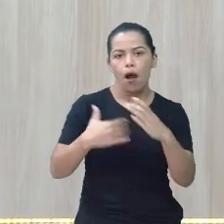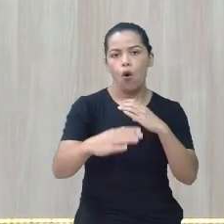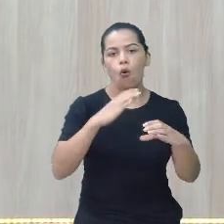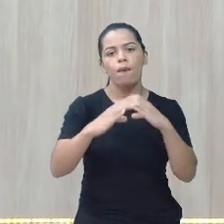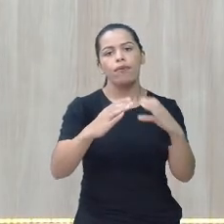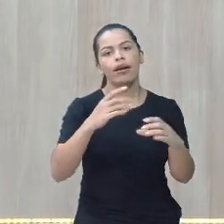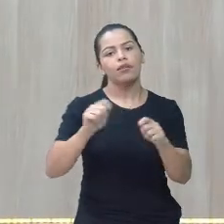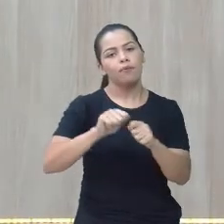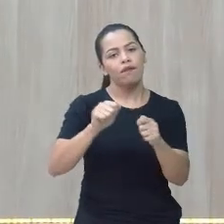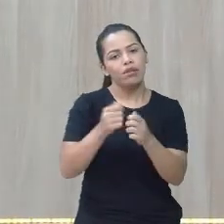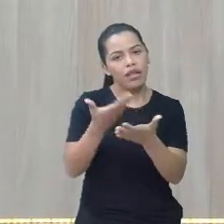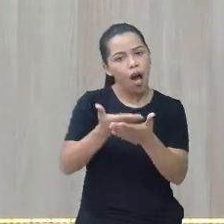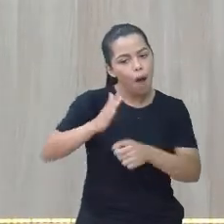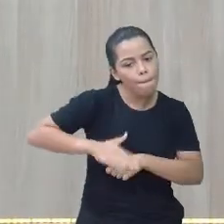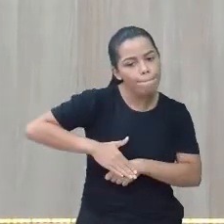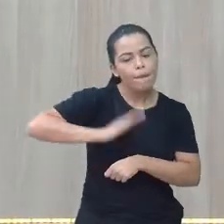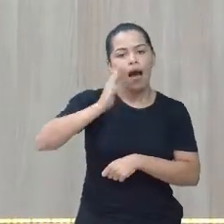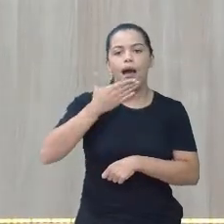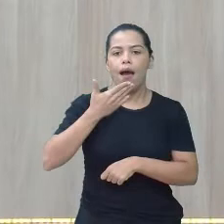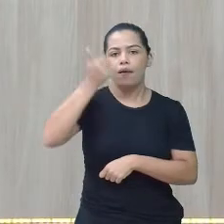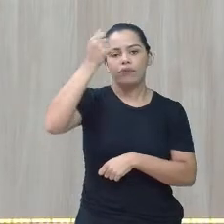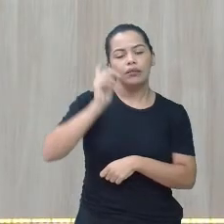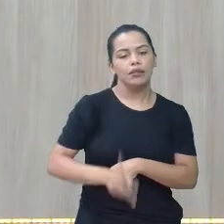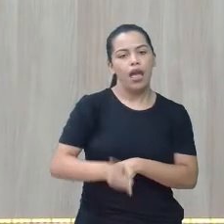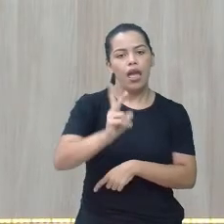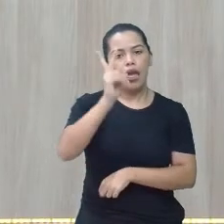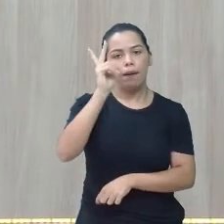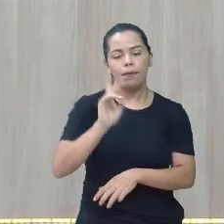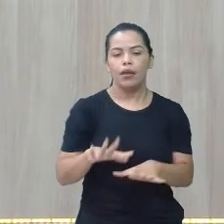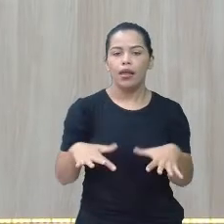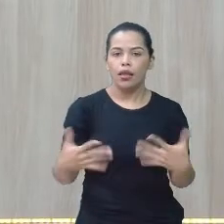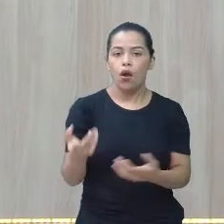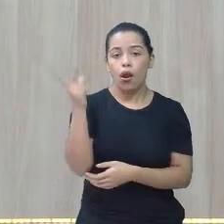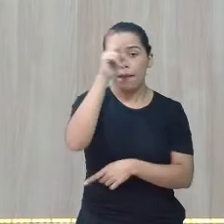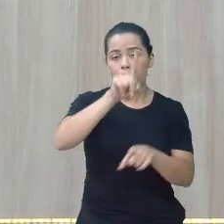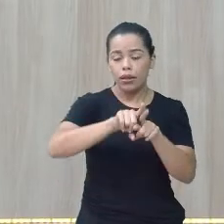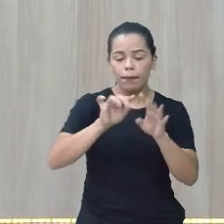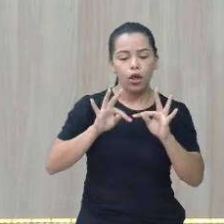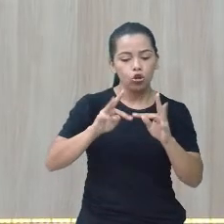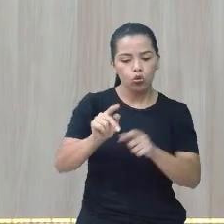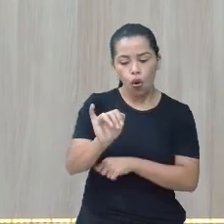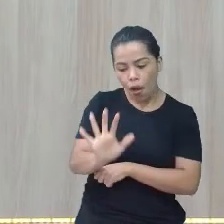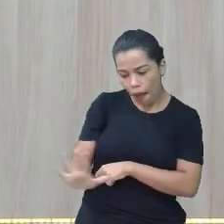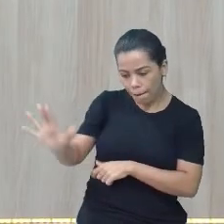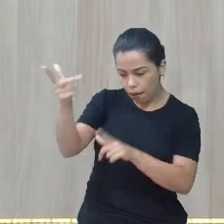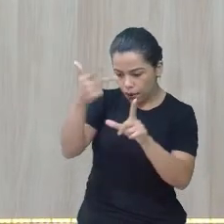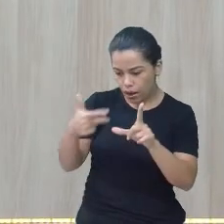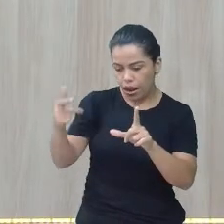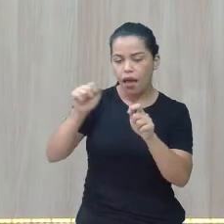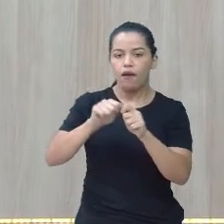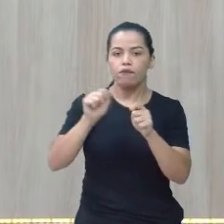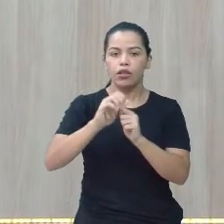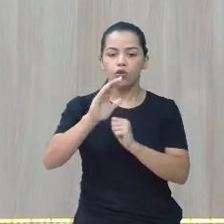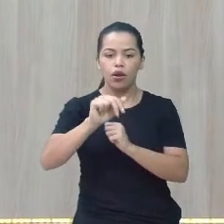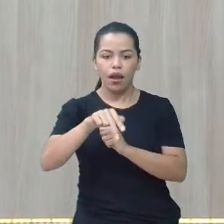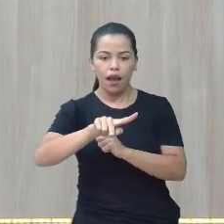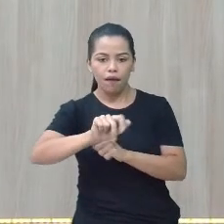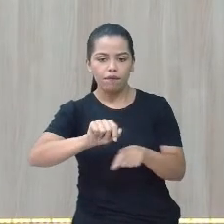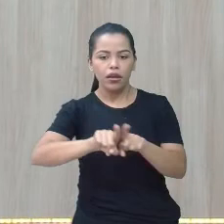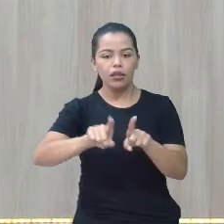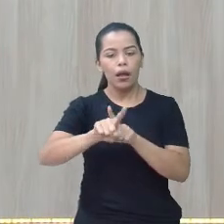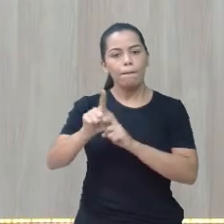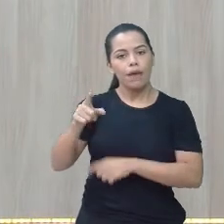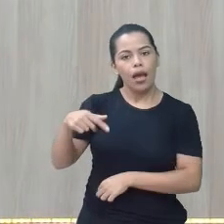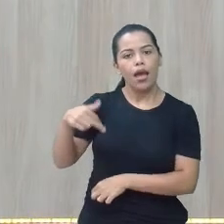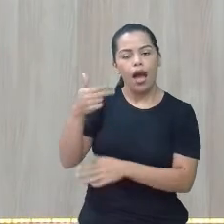certo? Lembrando que todas as imagens, todas as animações dessa aula são feitas no Canva e o avatar do Bitmoji, tá